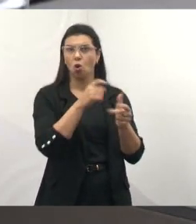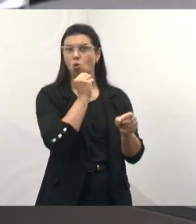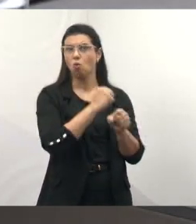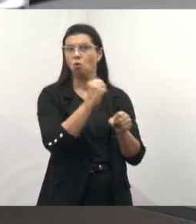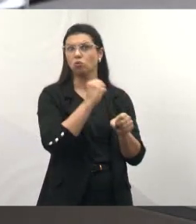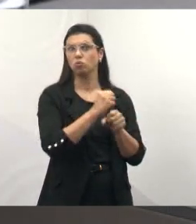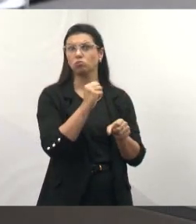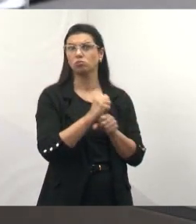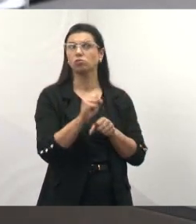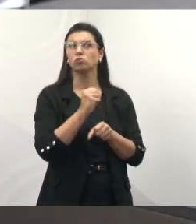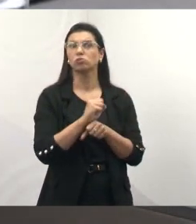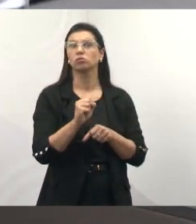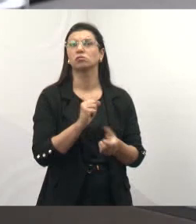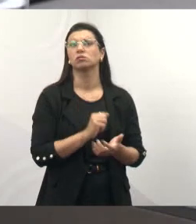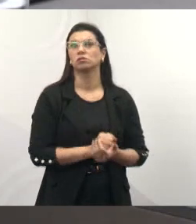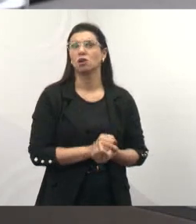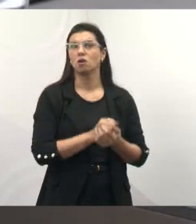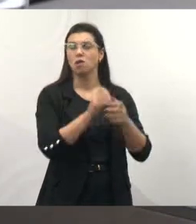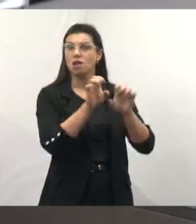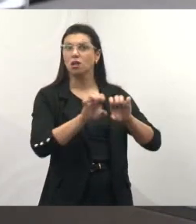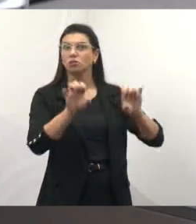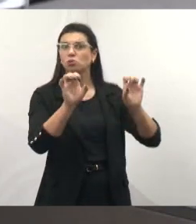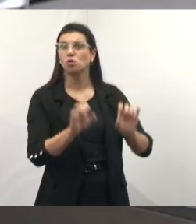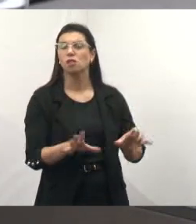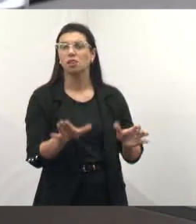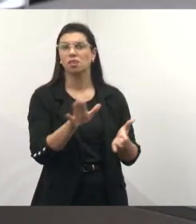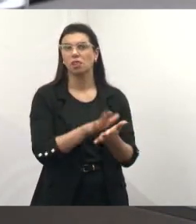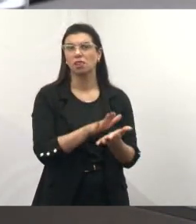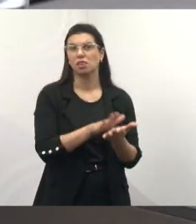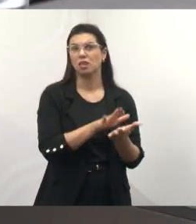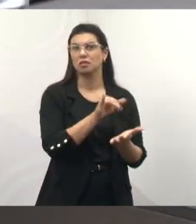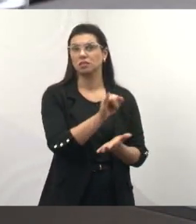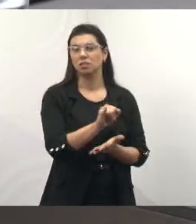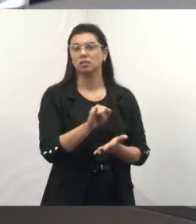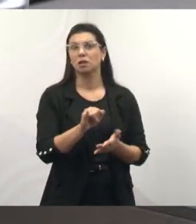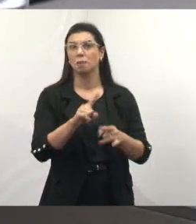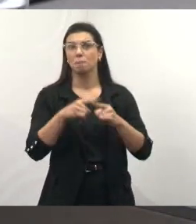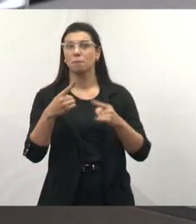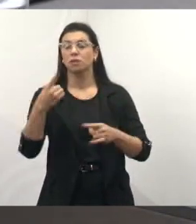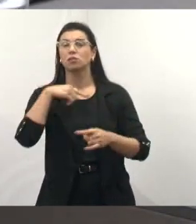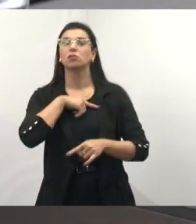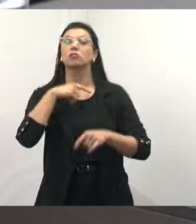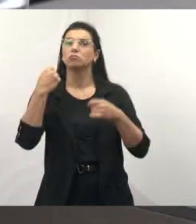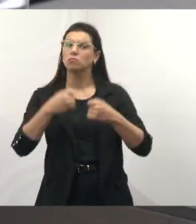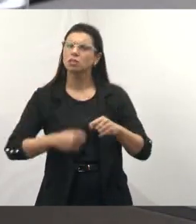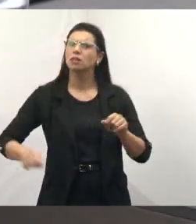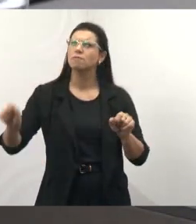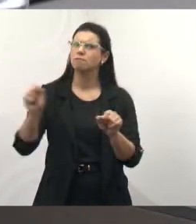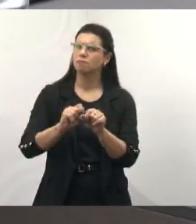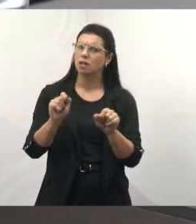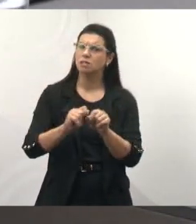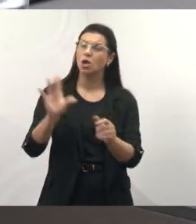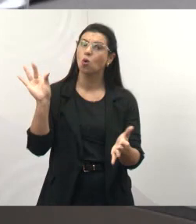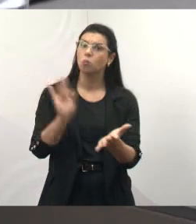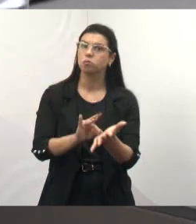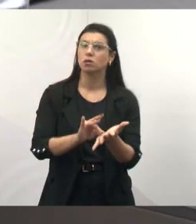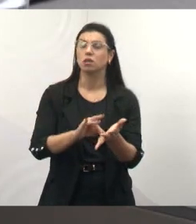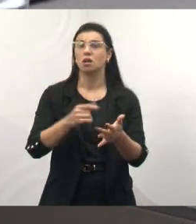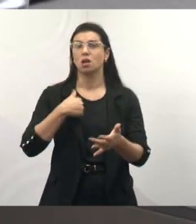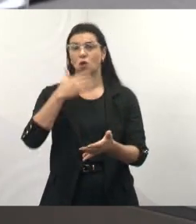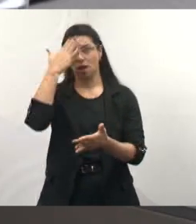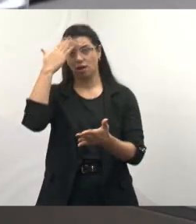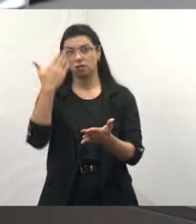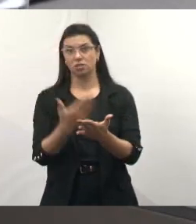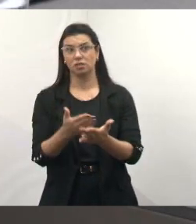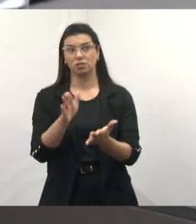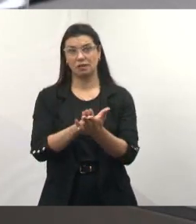Uma coisa é falar o que as pessoas querem escutar, a outra coisa é fazer o que tem que ser feito. E eu acredito que em Jacareí